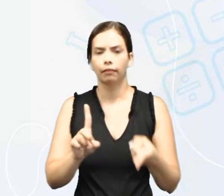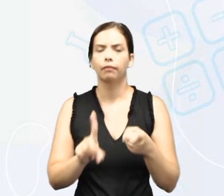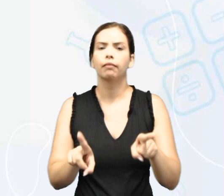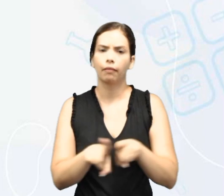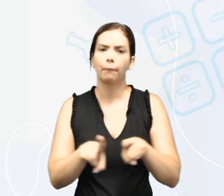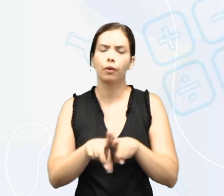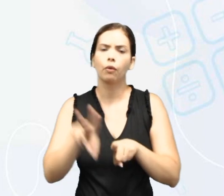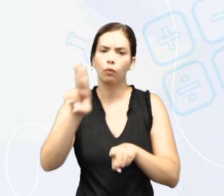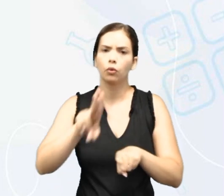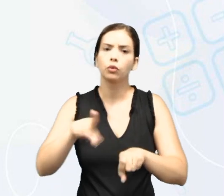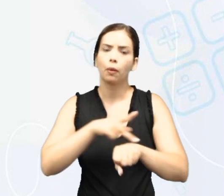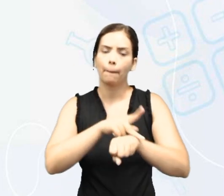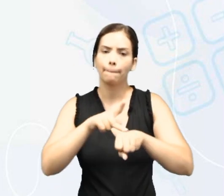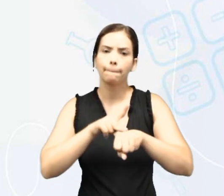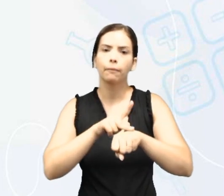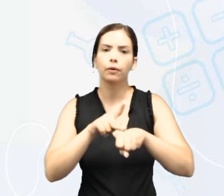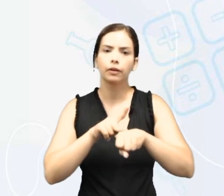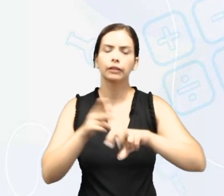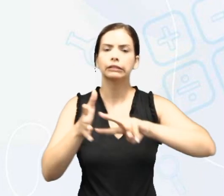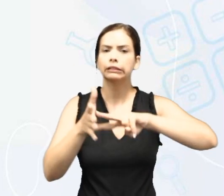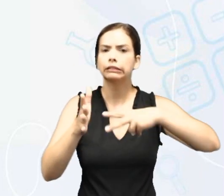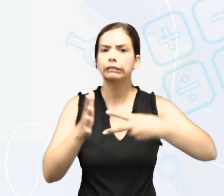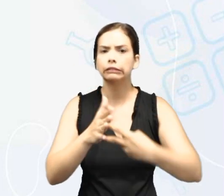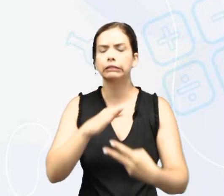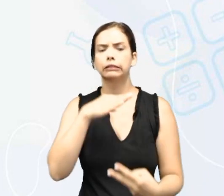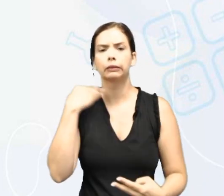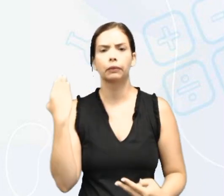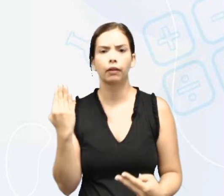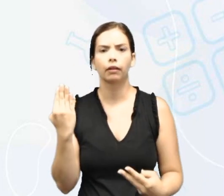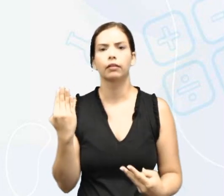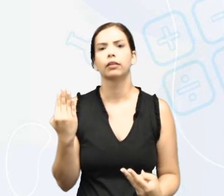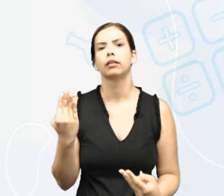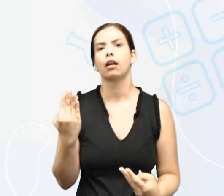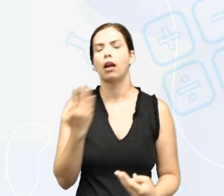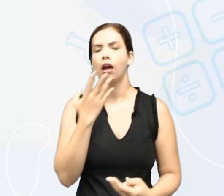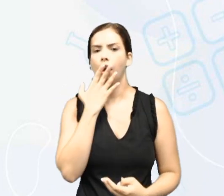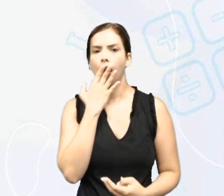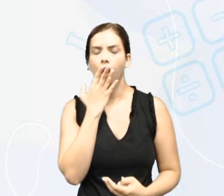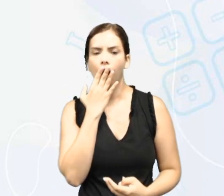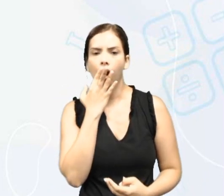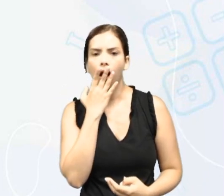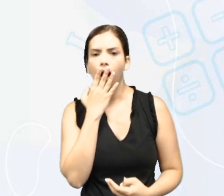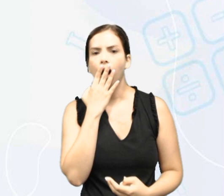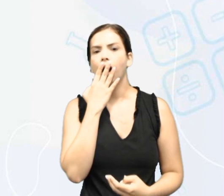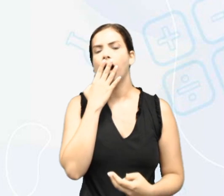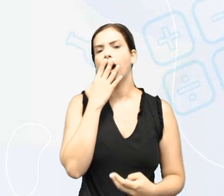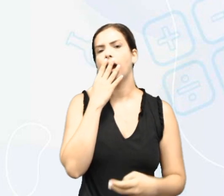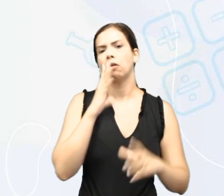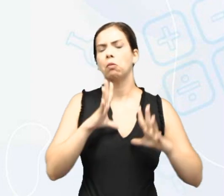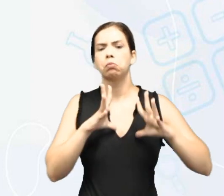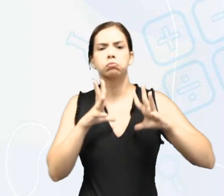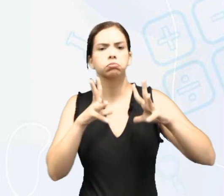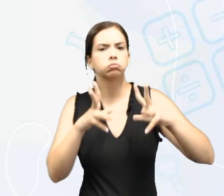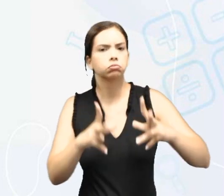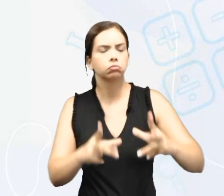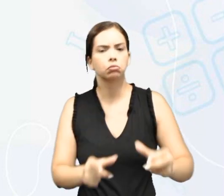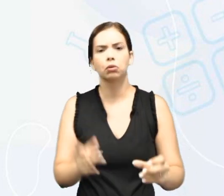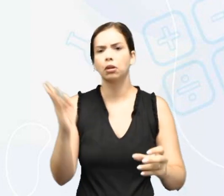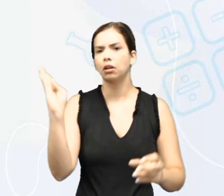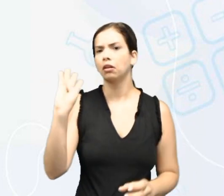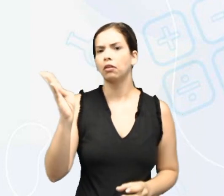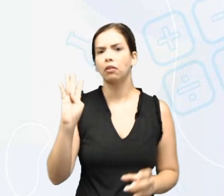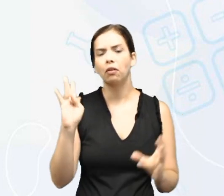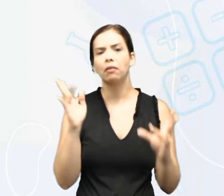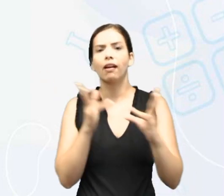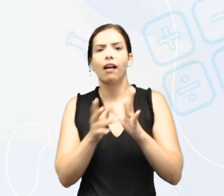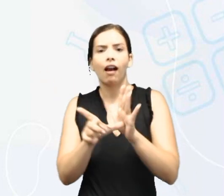mas é uma cor que já remete à morte. Aqui é a cor da noiva, né, a cor da pureza, certo? No Oriente ele já vai